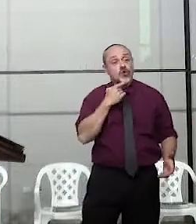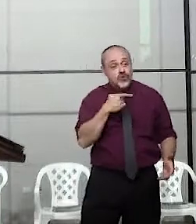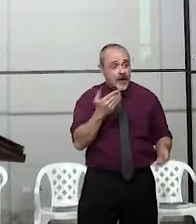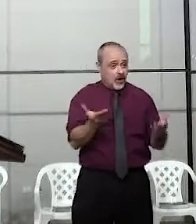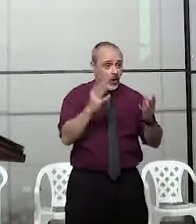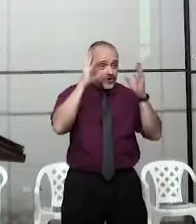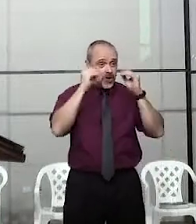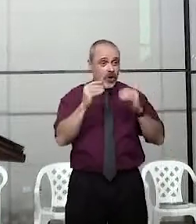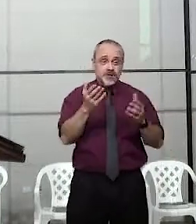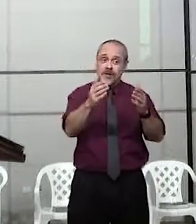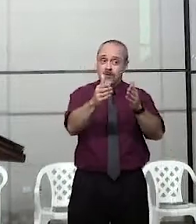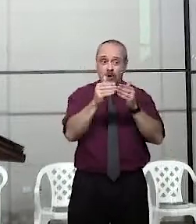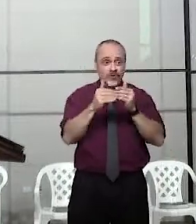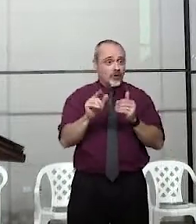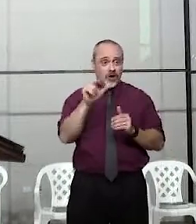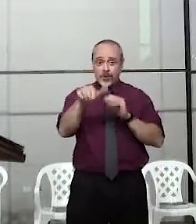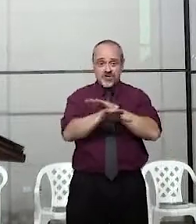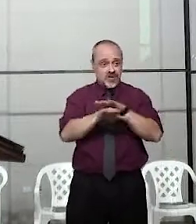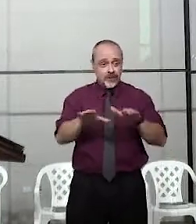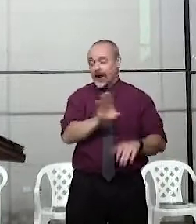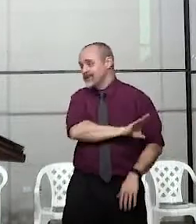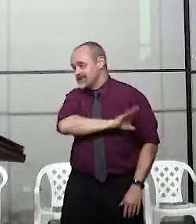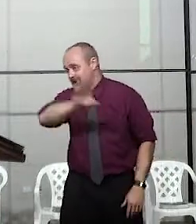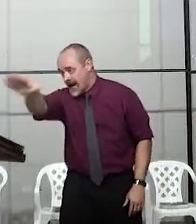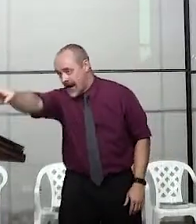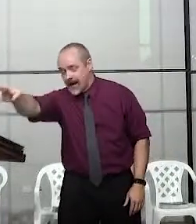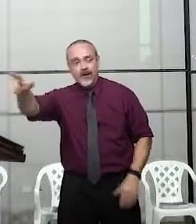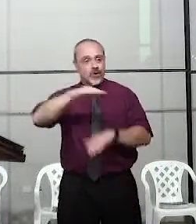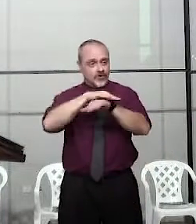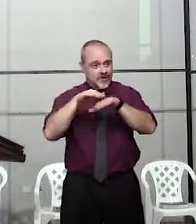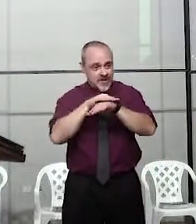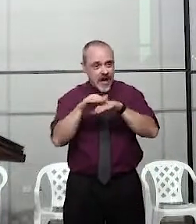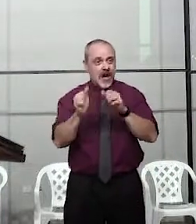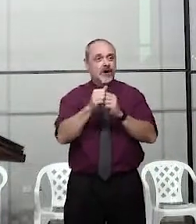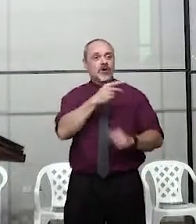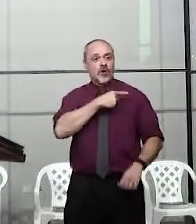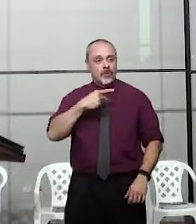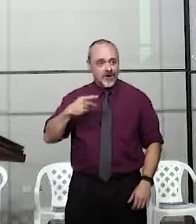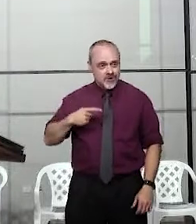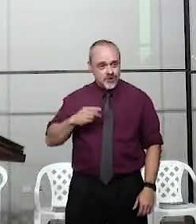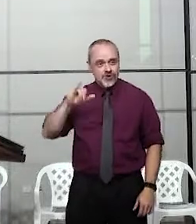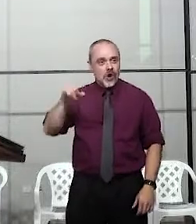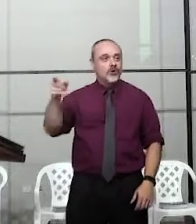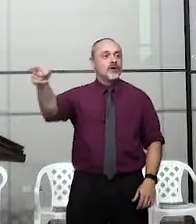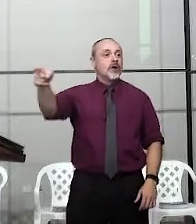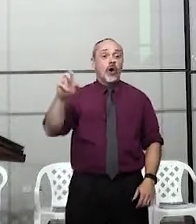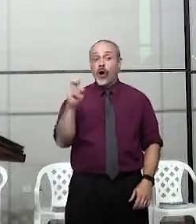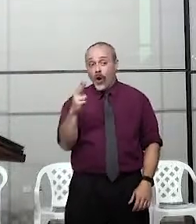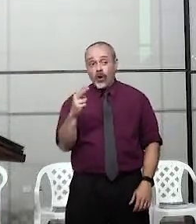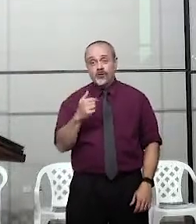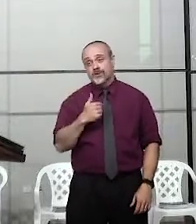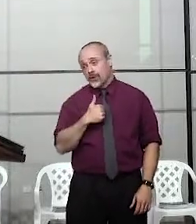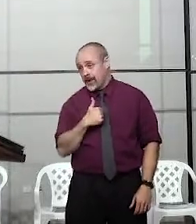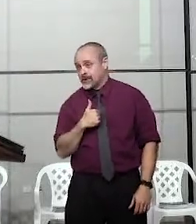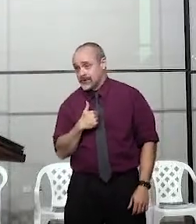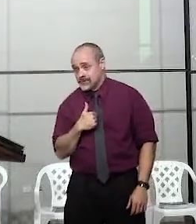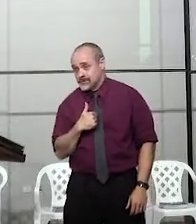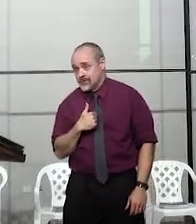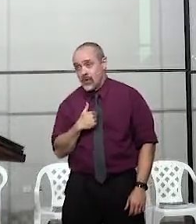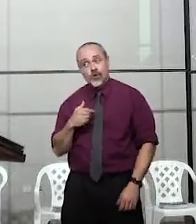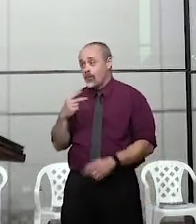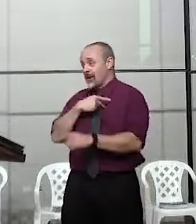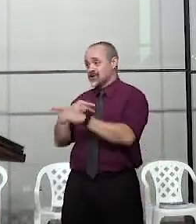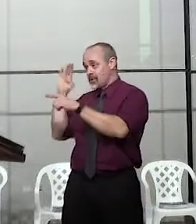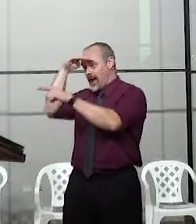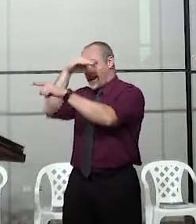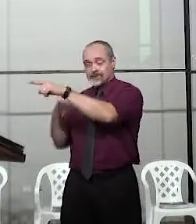dúvida, hoje à noite, por favor, depois de terminar, vai conversar com o pastor João ou comigo,